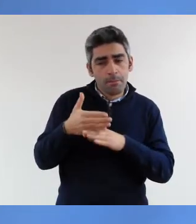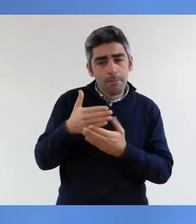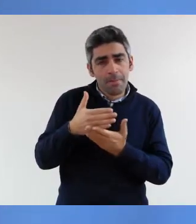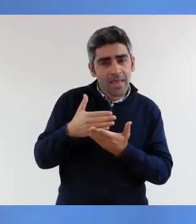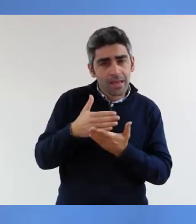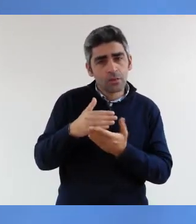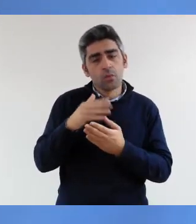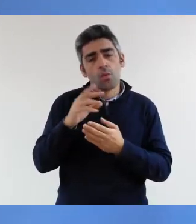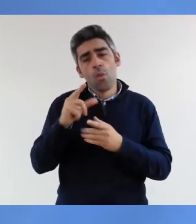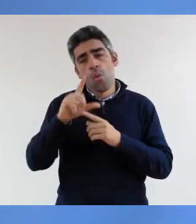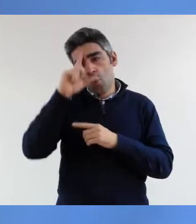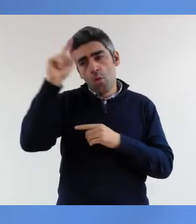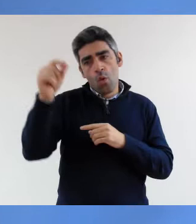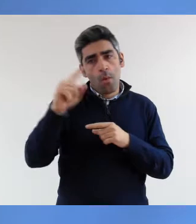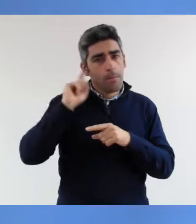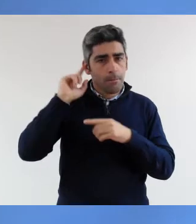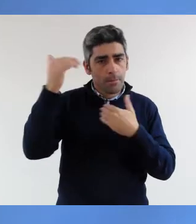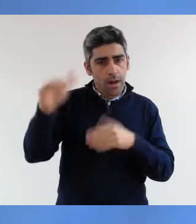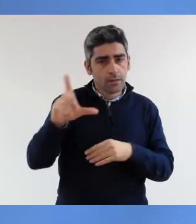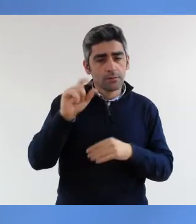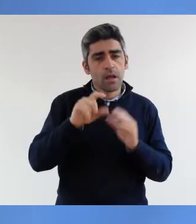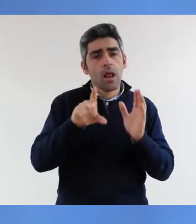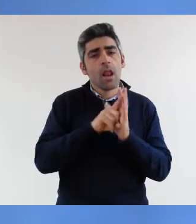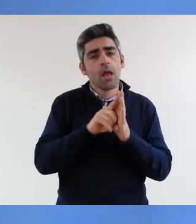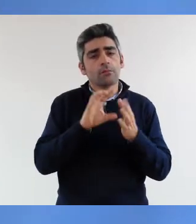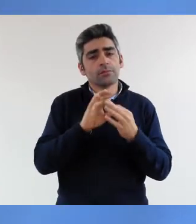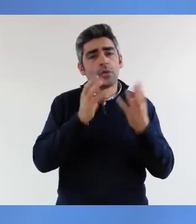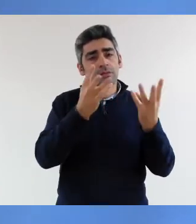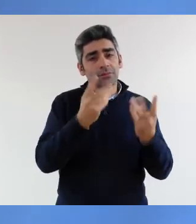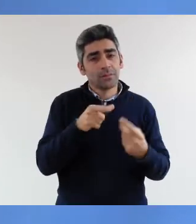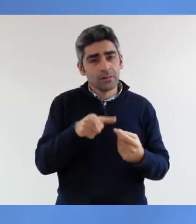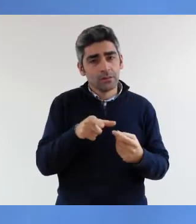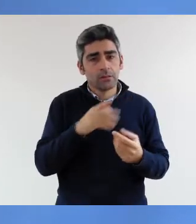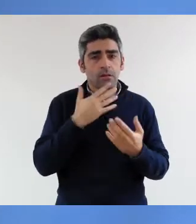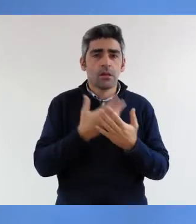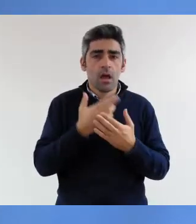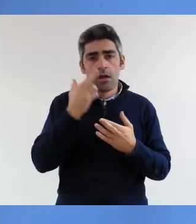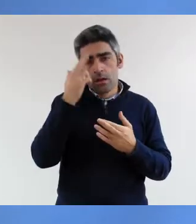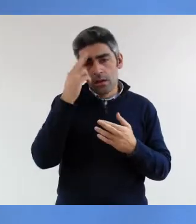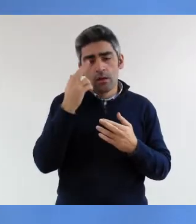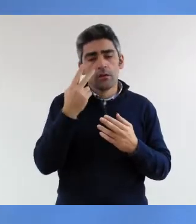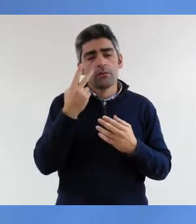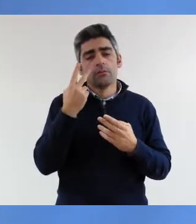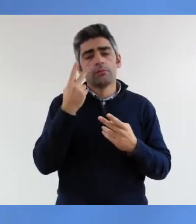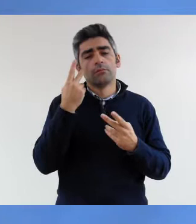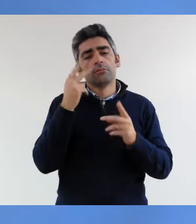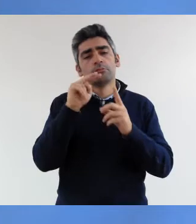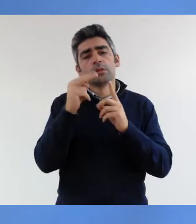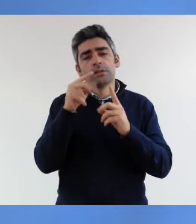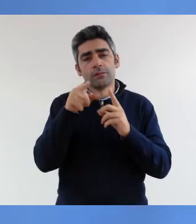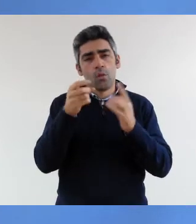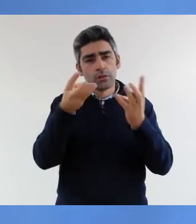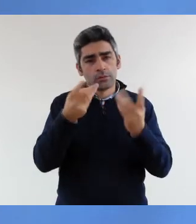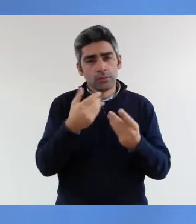virada agora para médio e longo prazo e sobretudo tirar proveito lei de enquadramento orçamental para